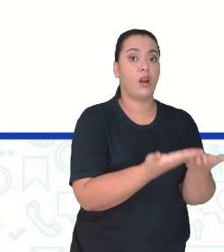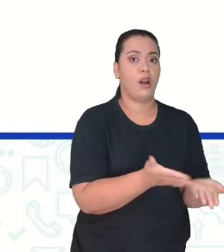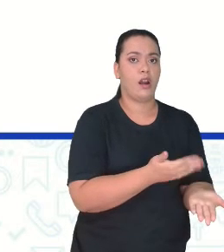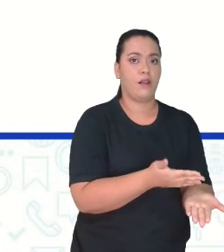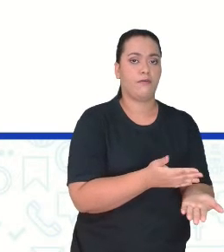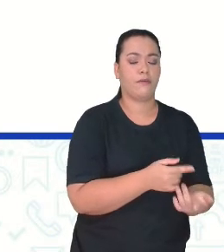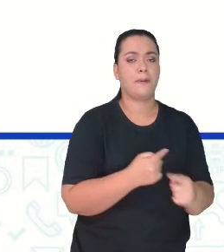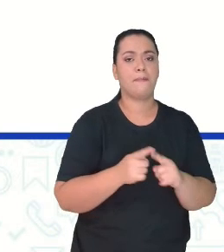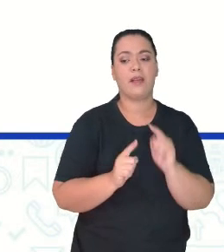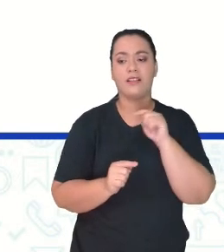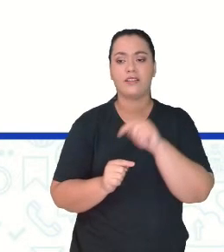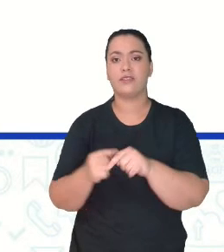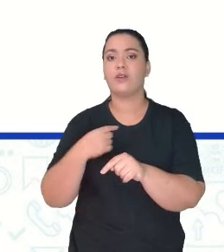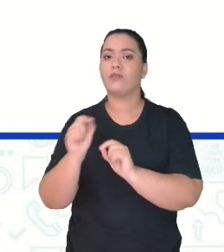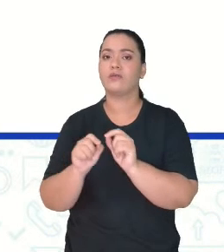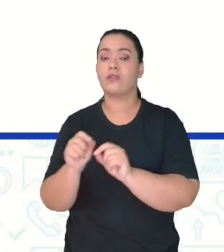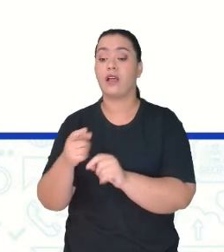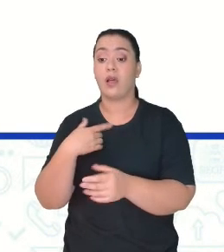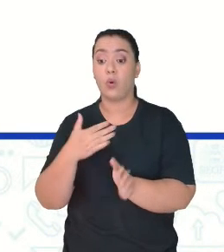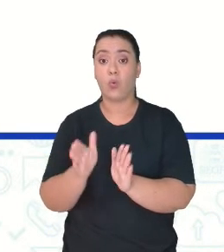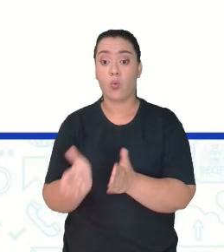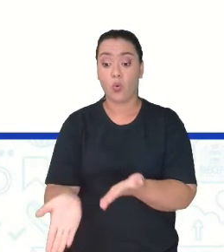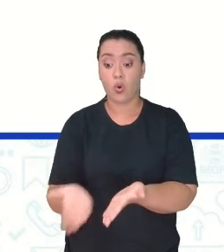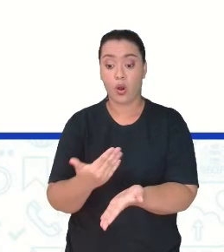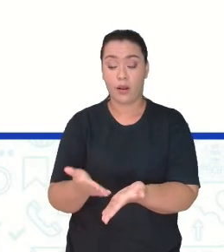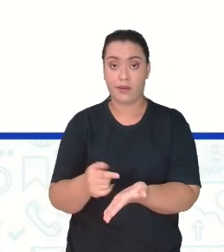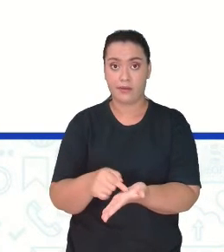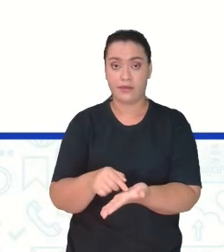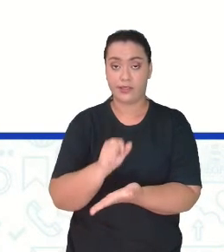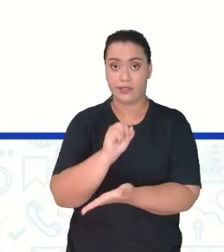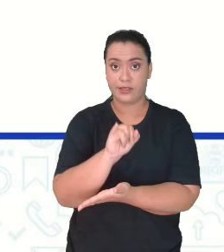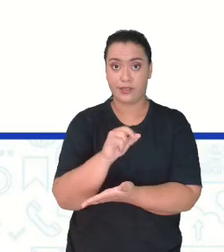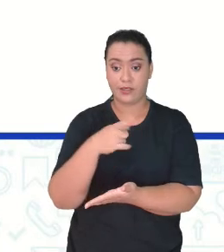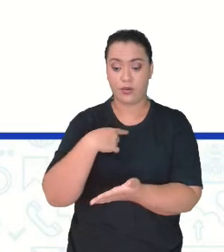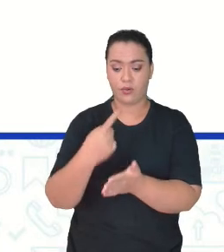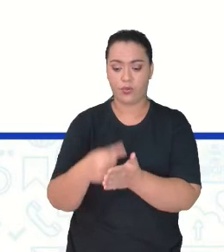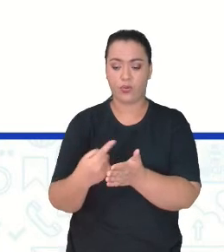vermelho, eu coloco o livro na frente. Então, se o caderno